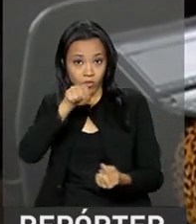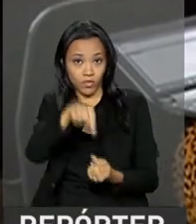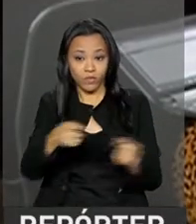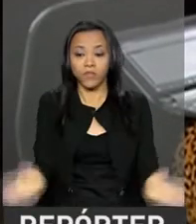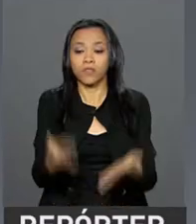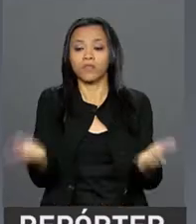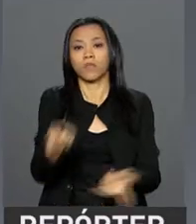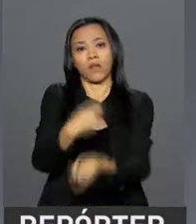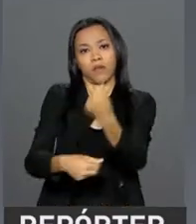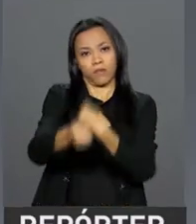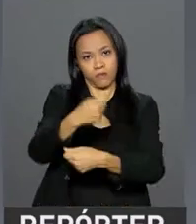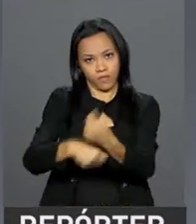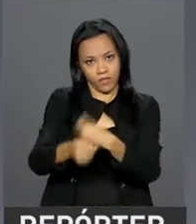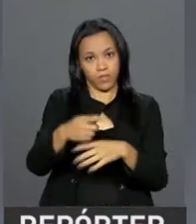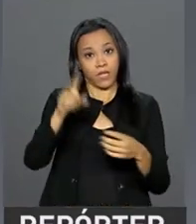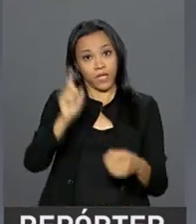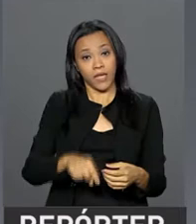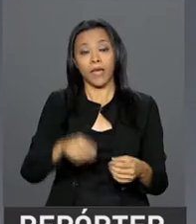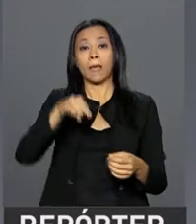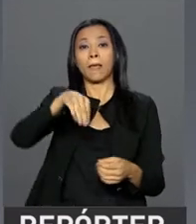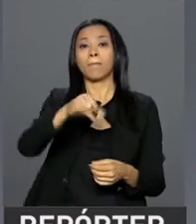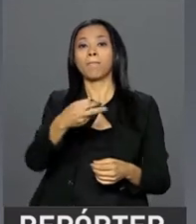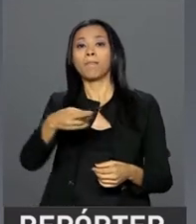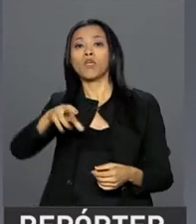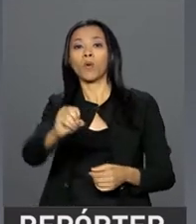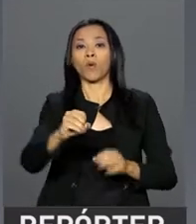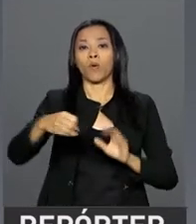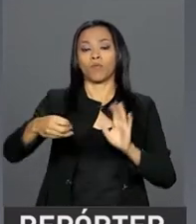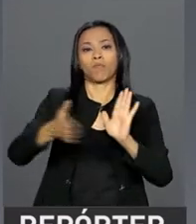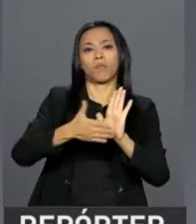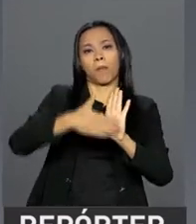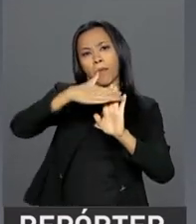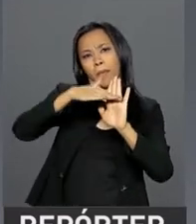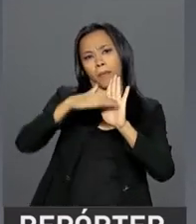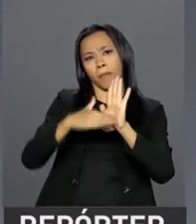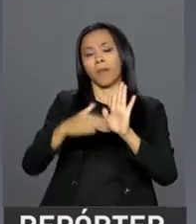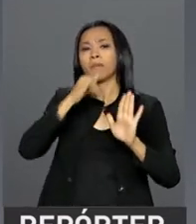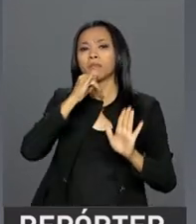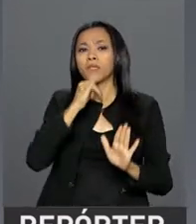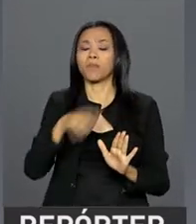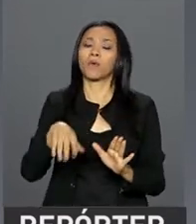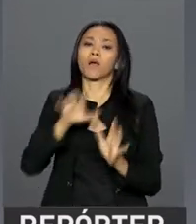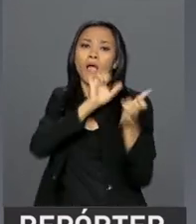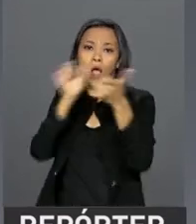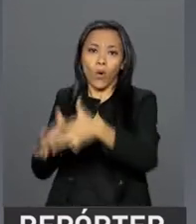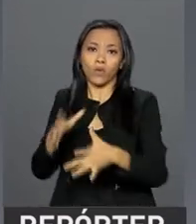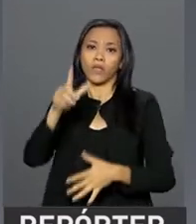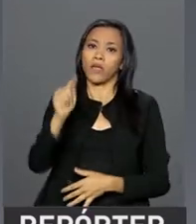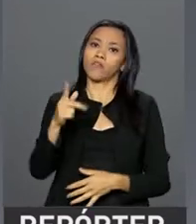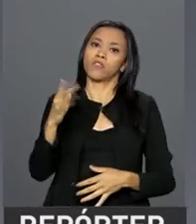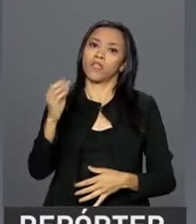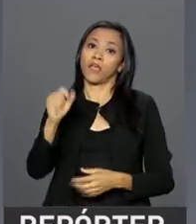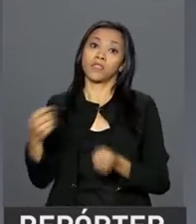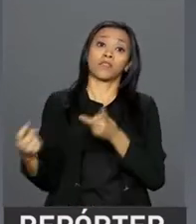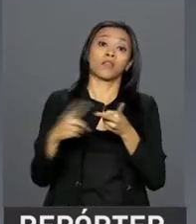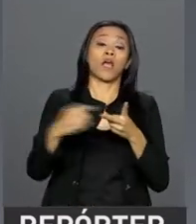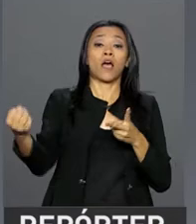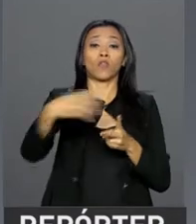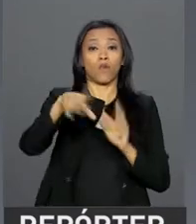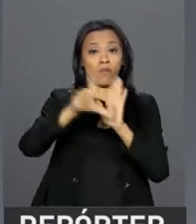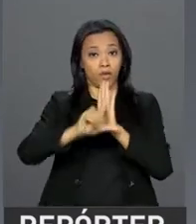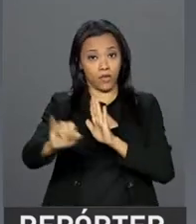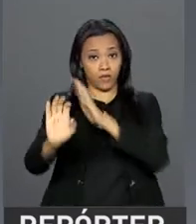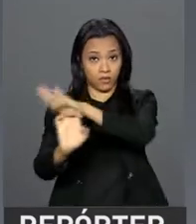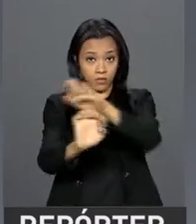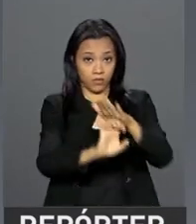de micro-reformas. Entre elas, a liberação dos recursos de contas inativas do FGTS, a nova lei das estatais, revisão